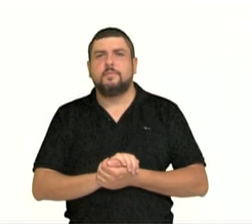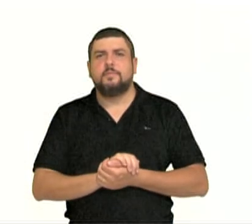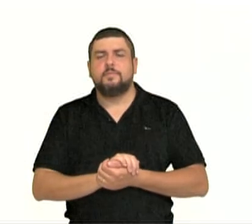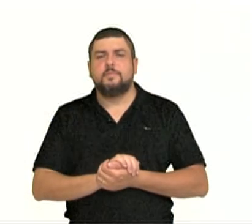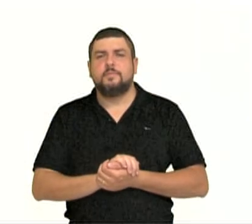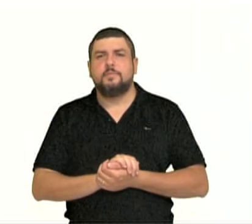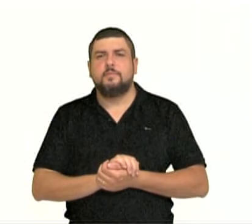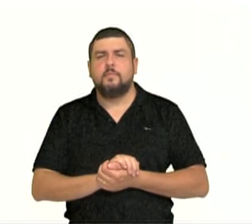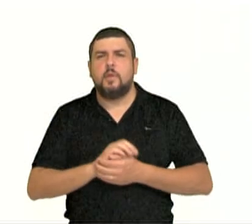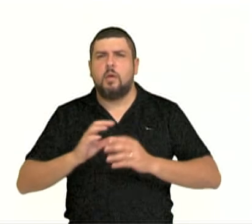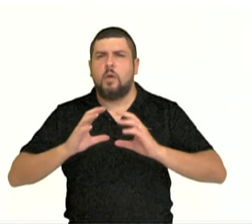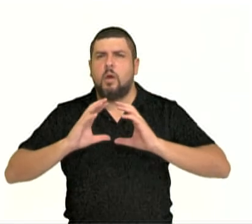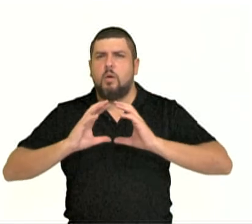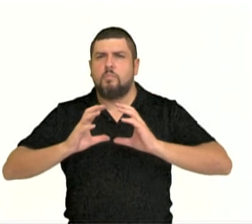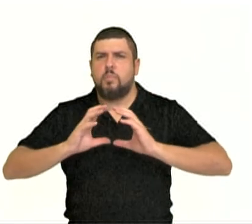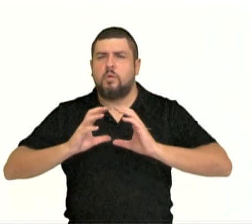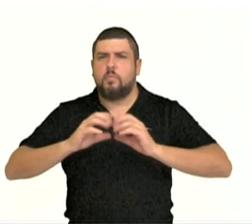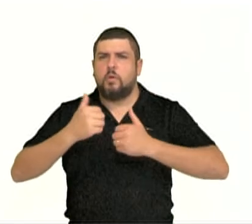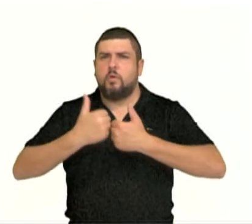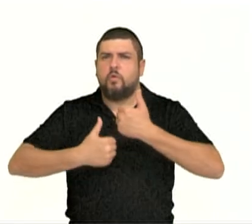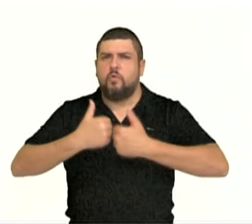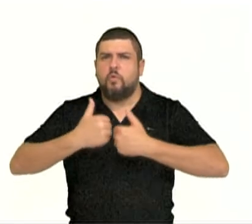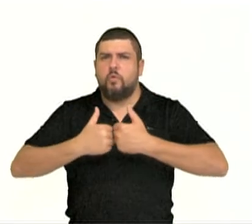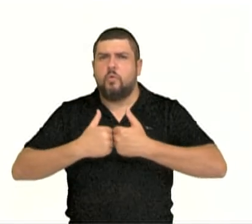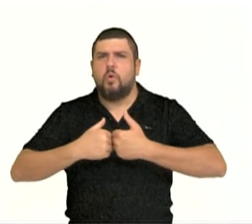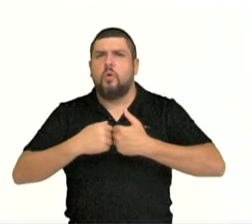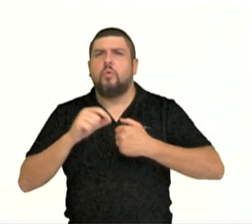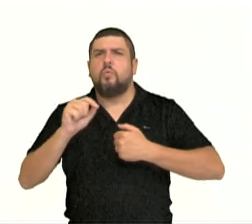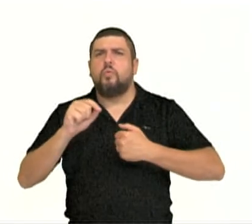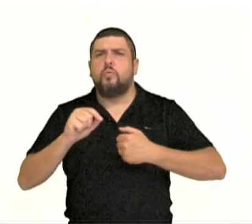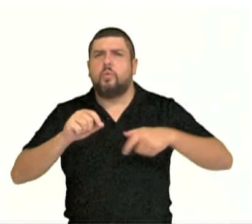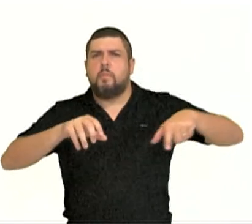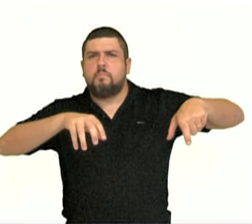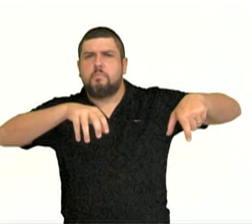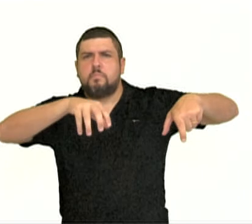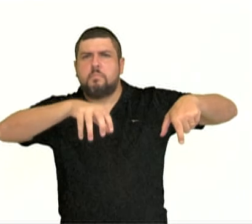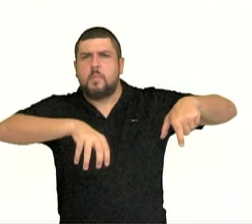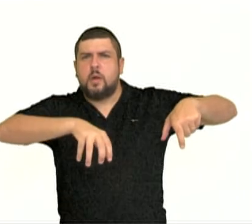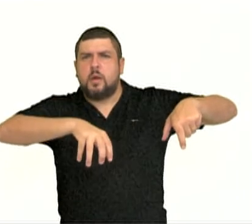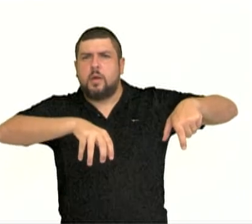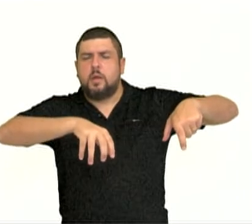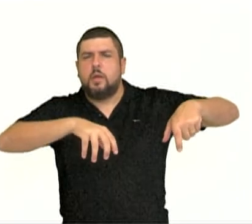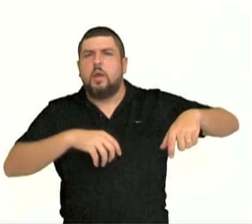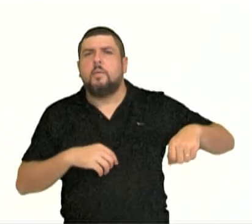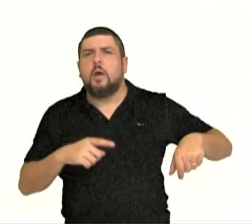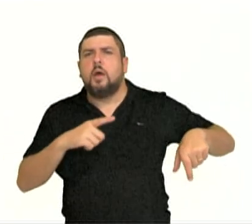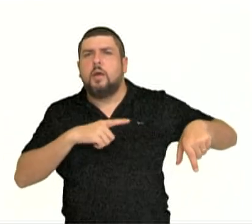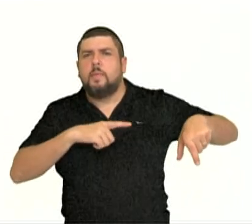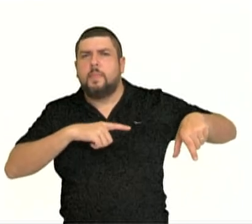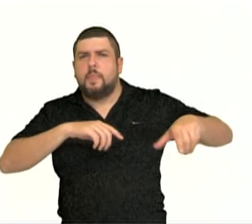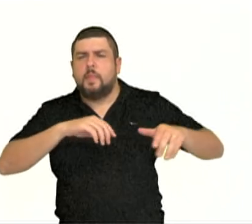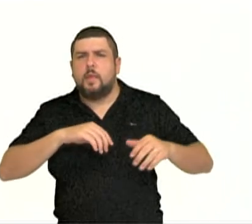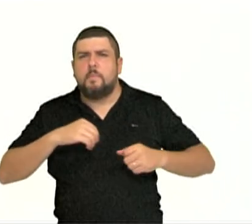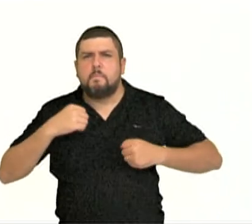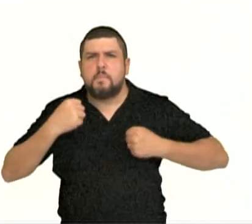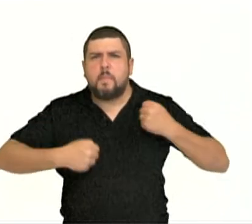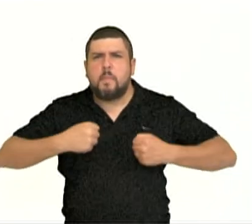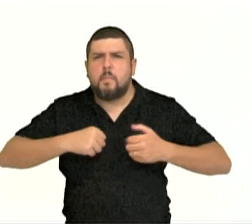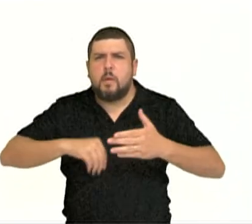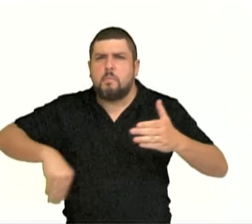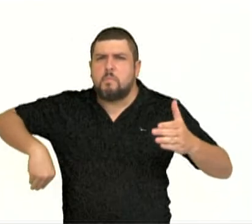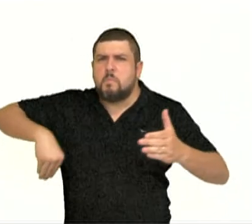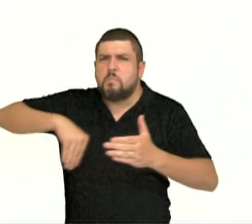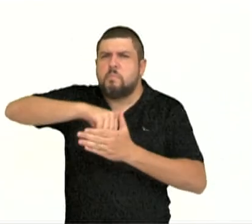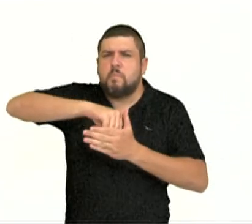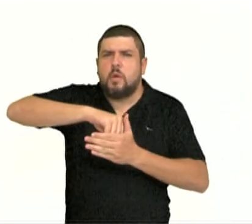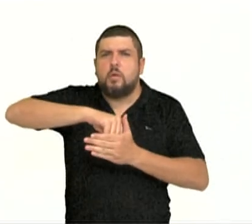de futebol, em uma cobrança de penalidade máxima, o famoso penalty, tem aplicado sobre si uma força de 900